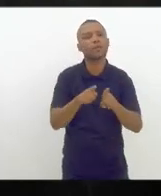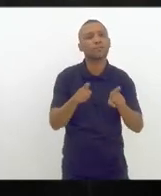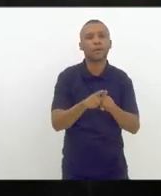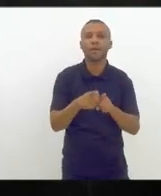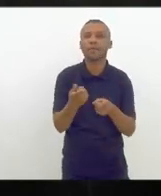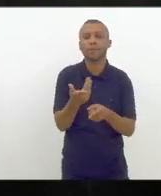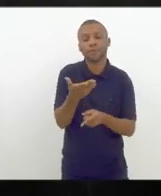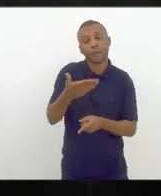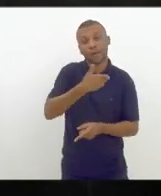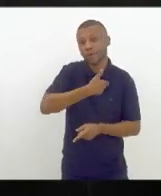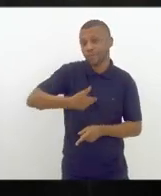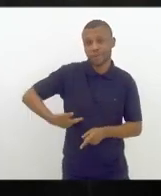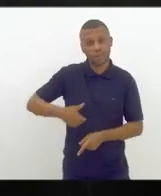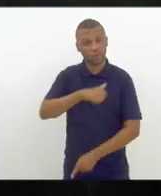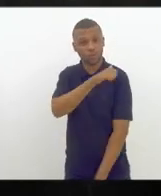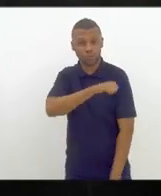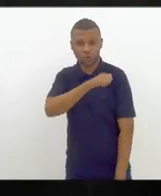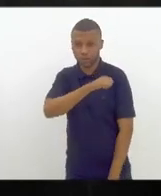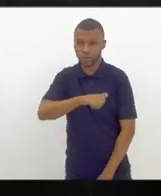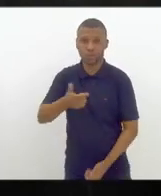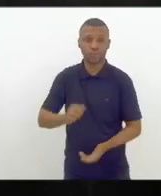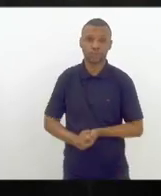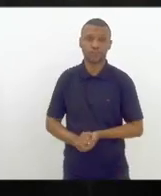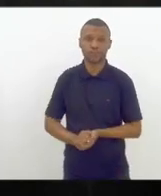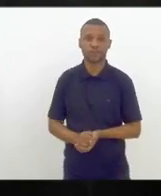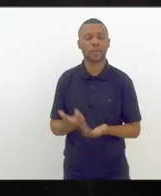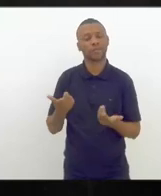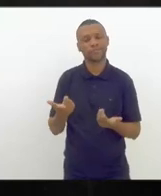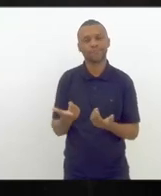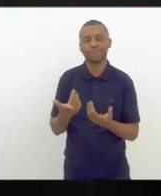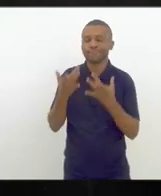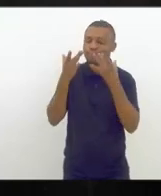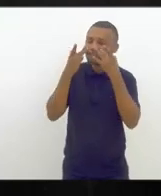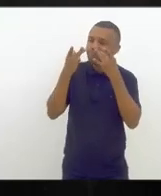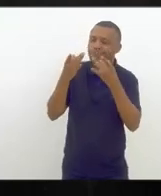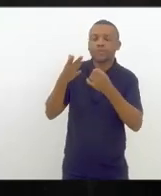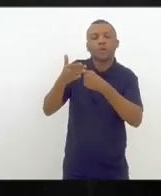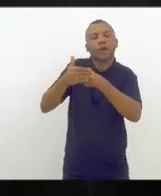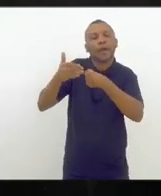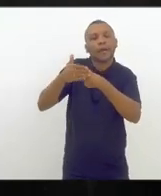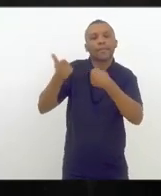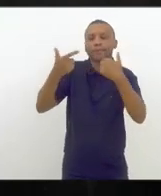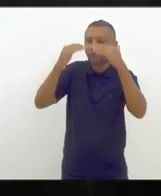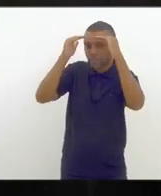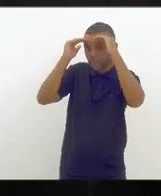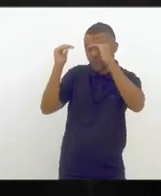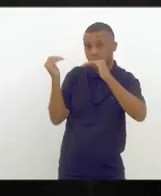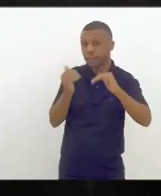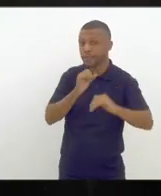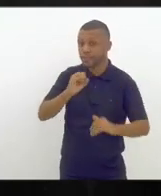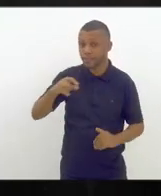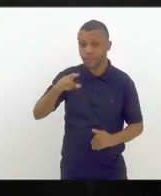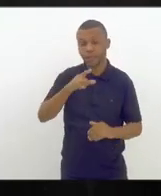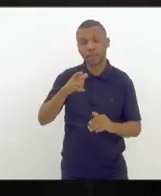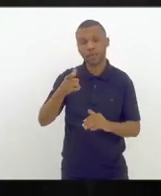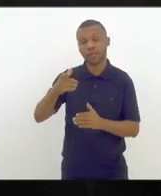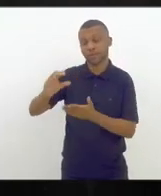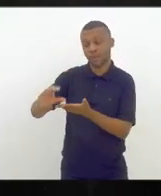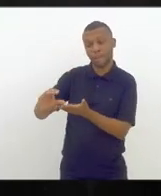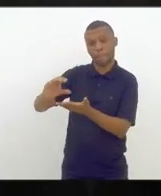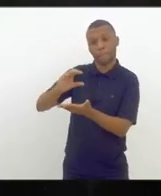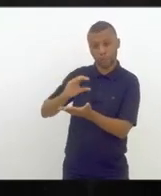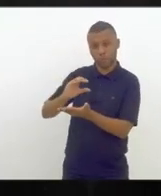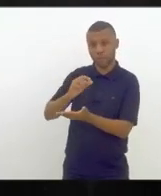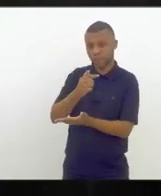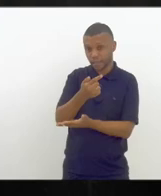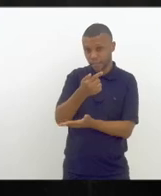você, governador do Estado do Rio de Janeiro, no qual tenho muito carinho e muito respeito, e se você aportou 748 milhões de investimentos para a